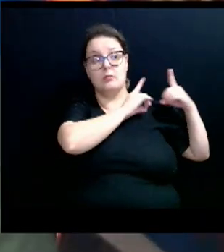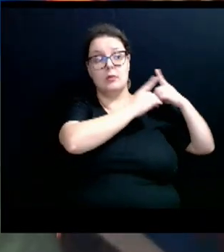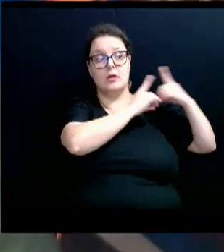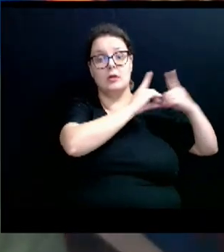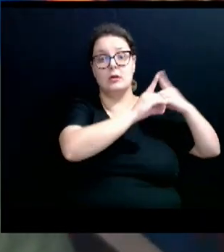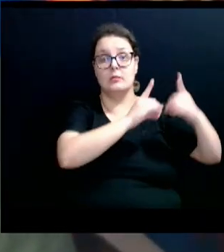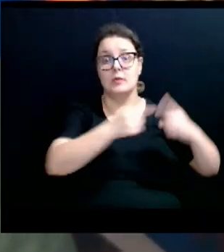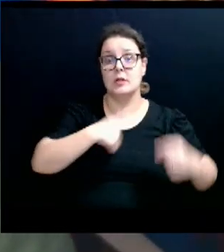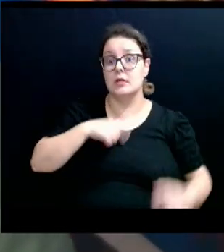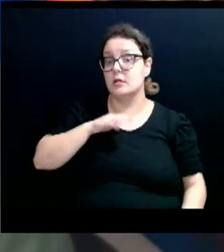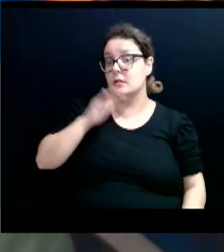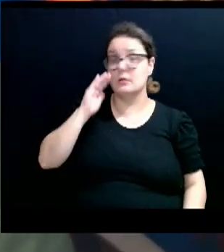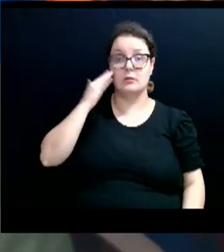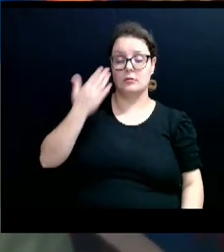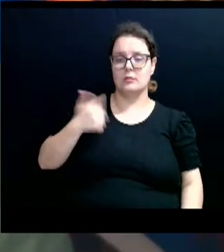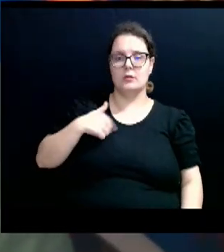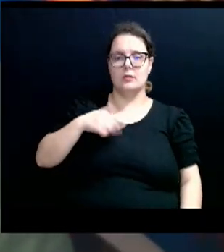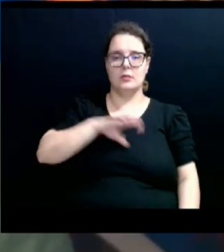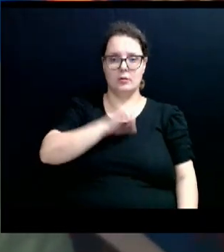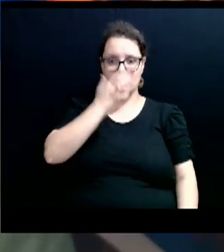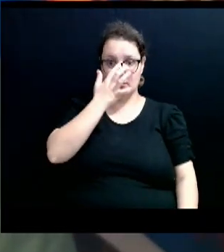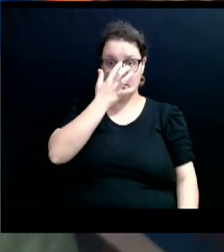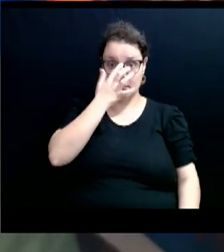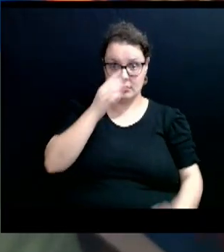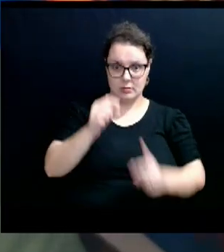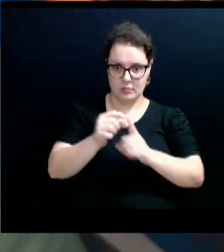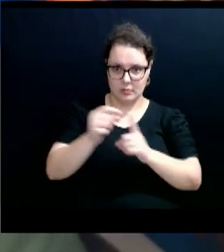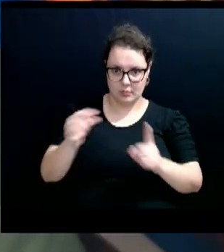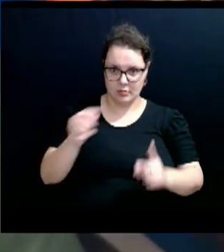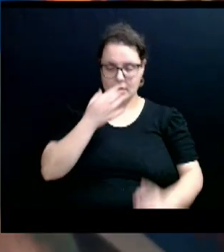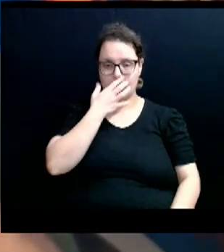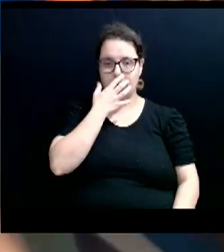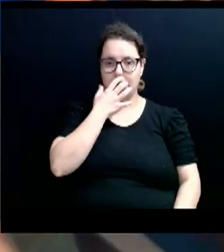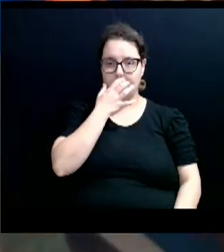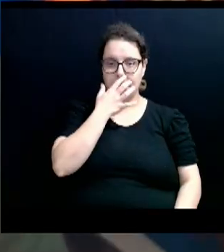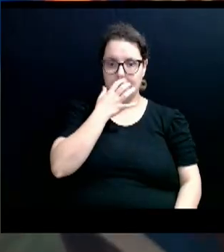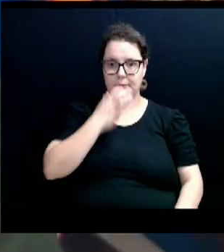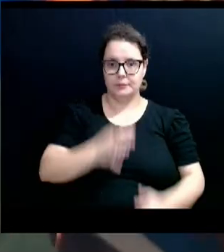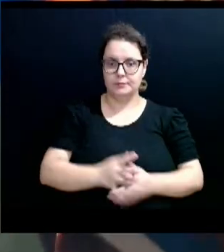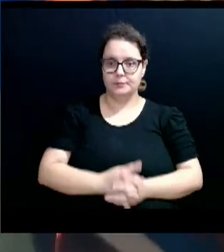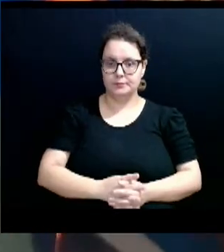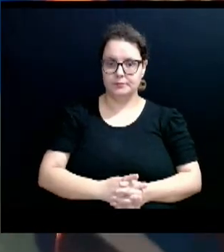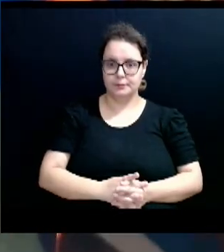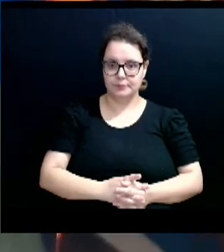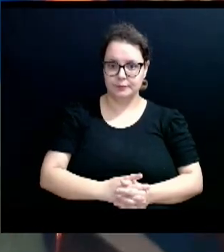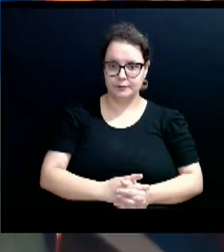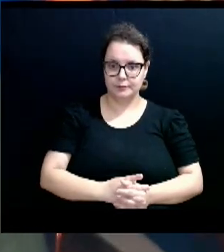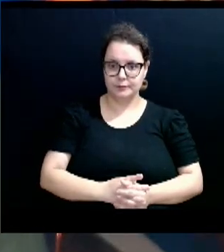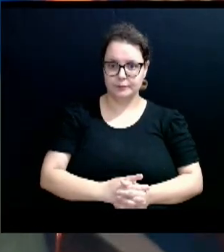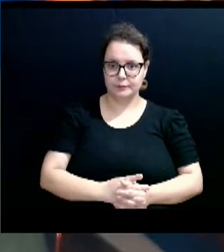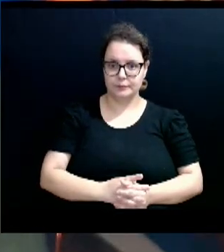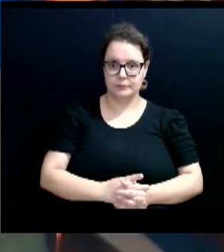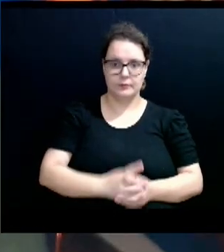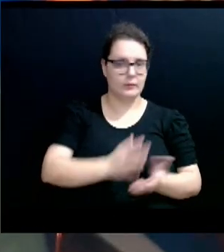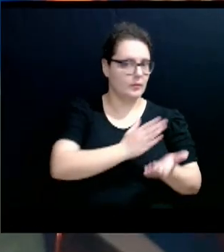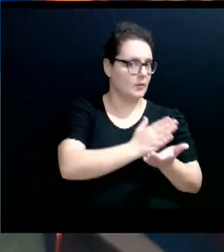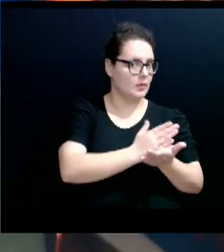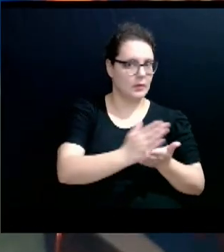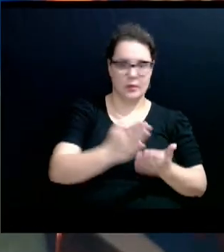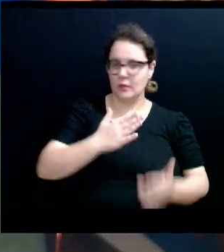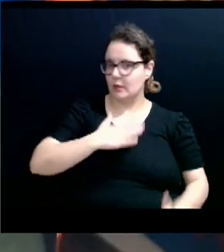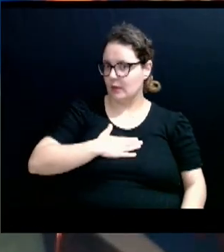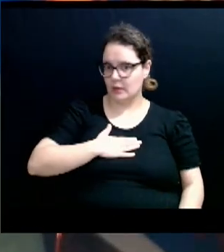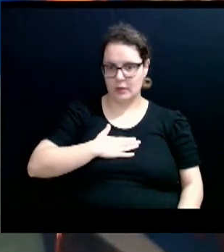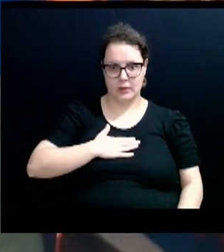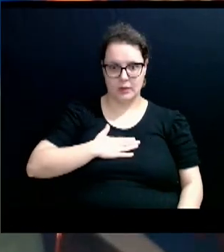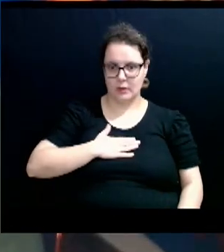eu gosto muito de uma frase que é assim: não começou em mim, mas tem a chance